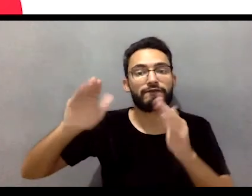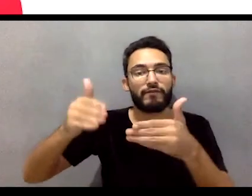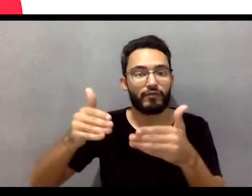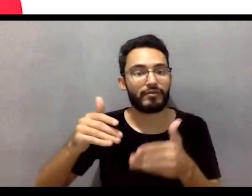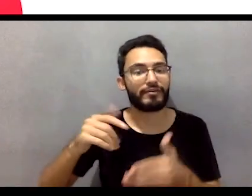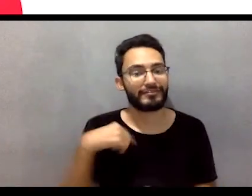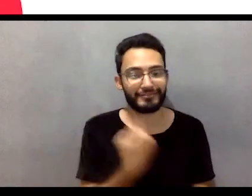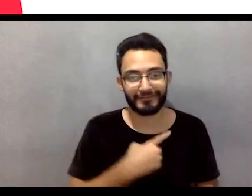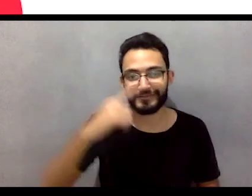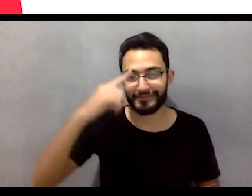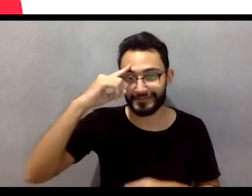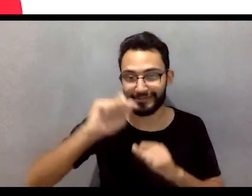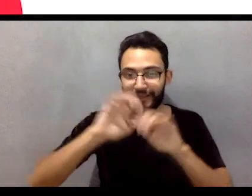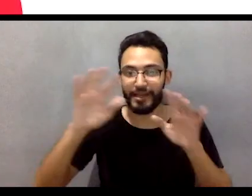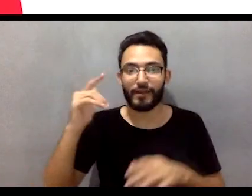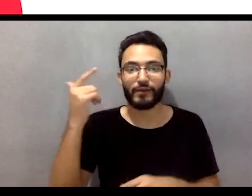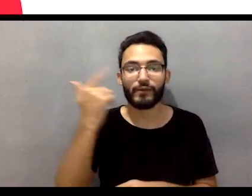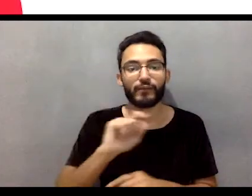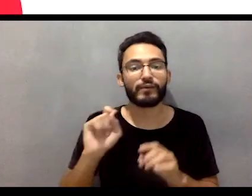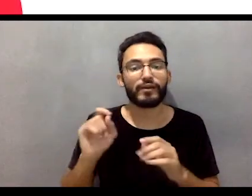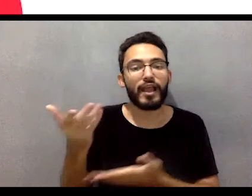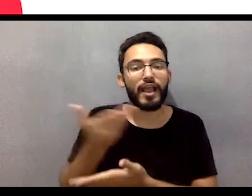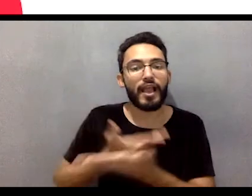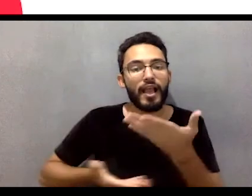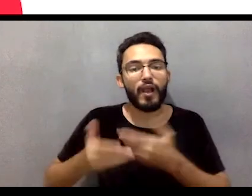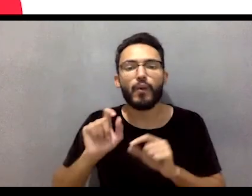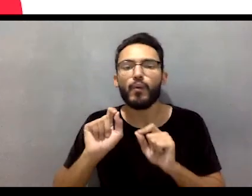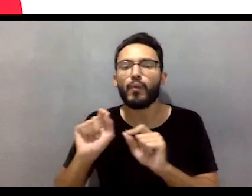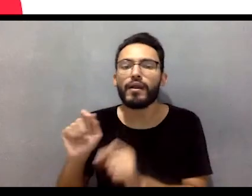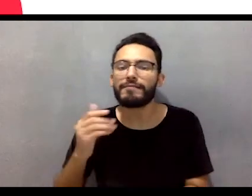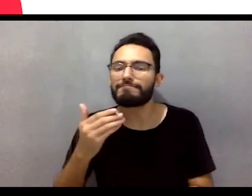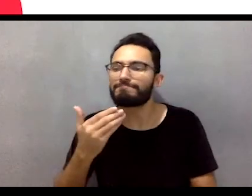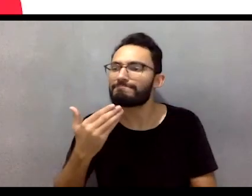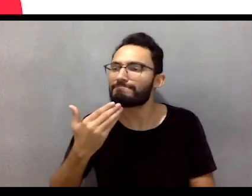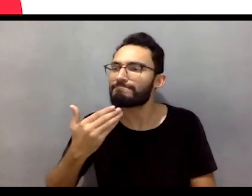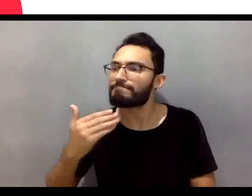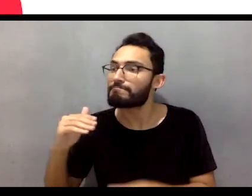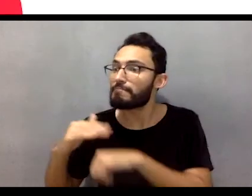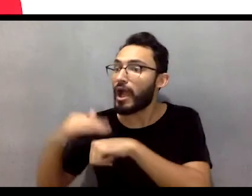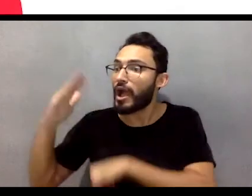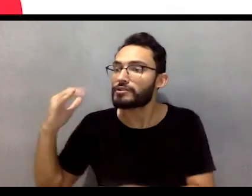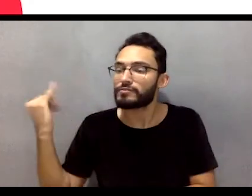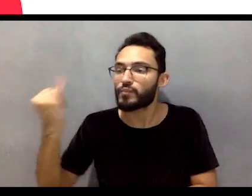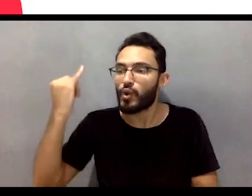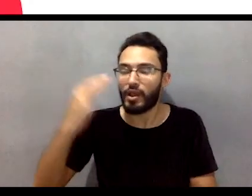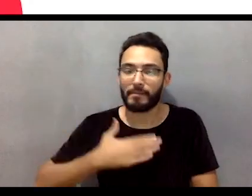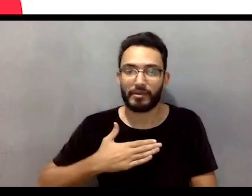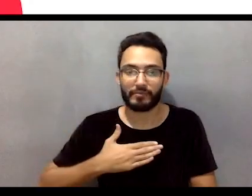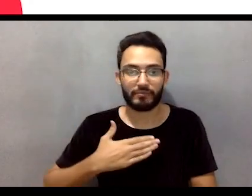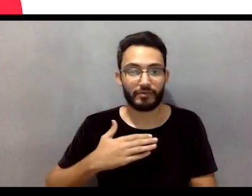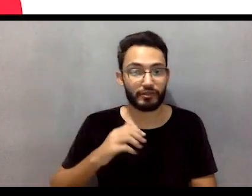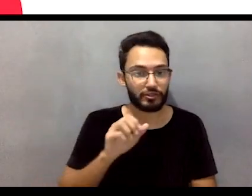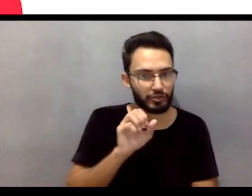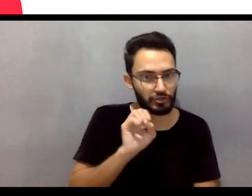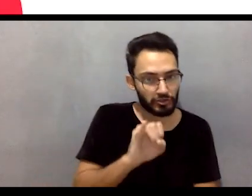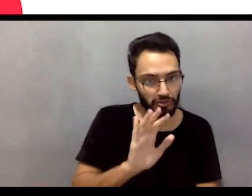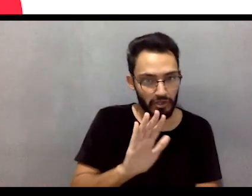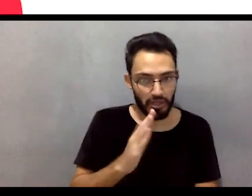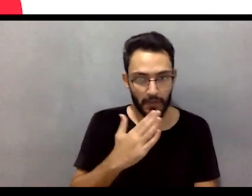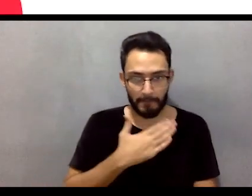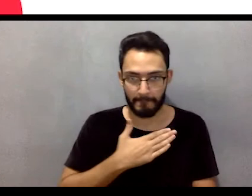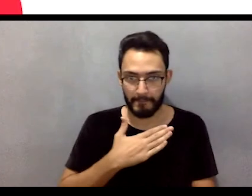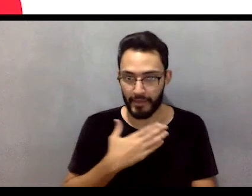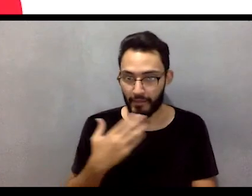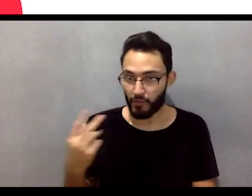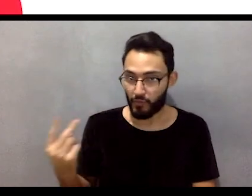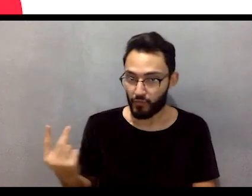temos claramente esta relação do que é mais importante para mim. Se o meu